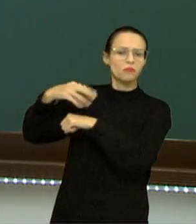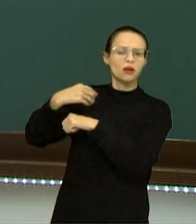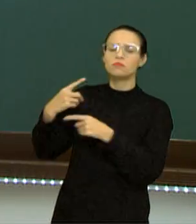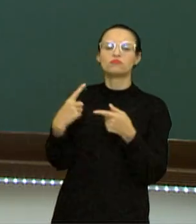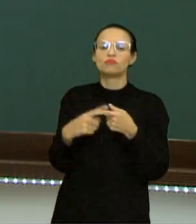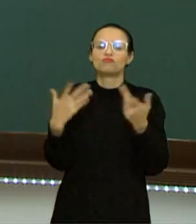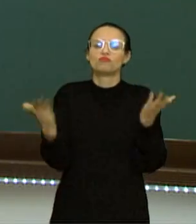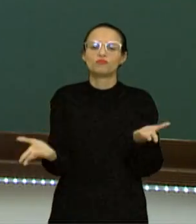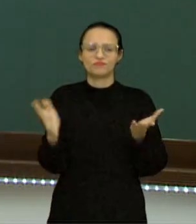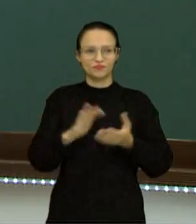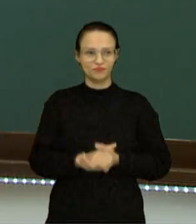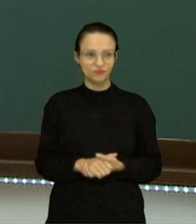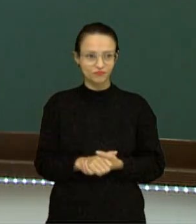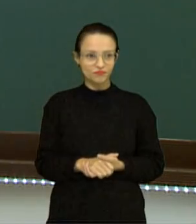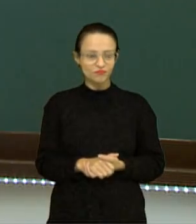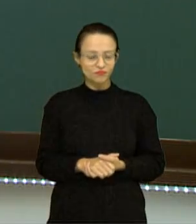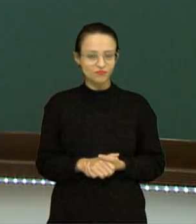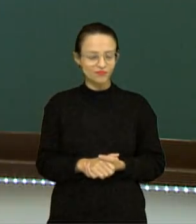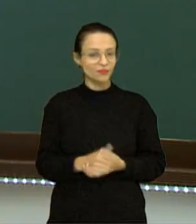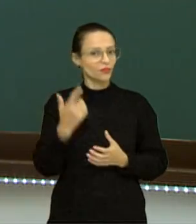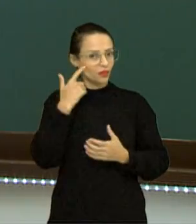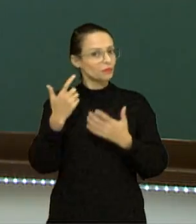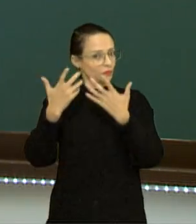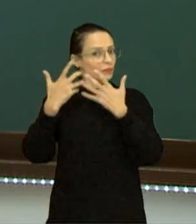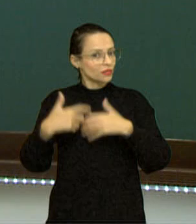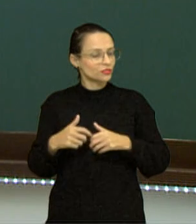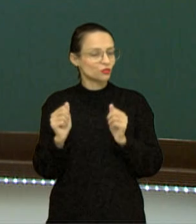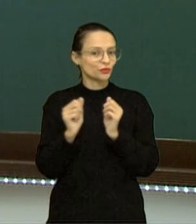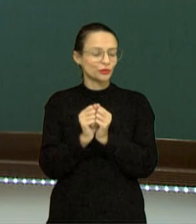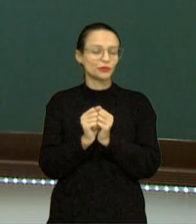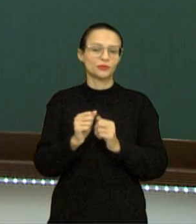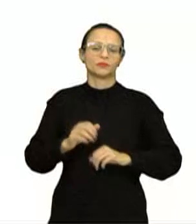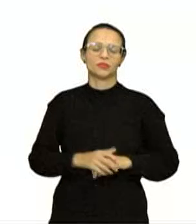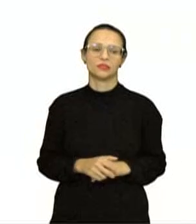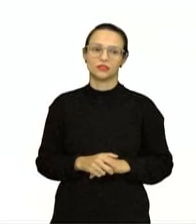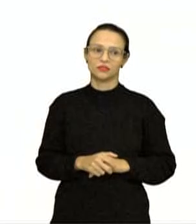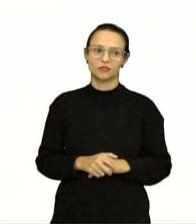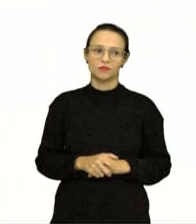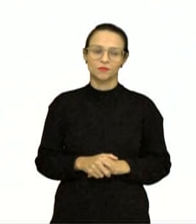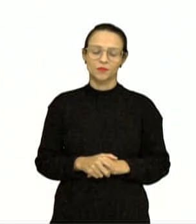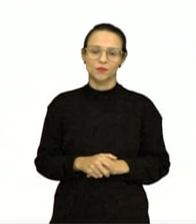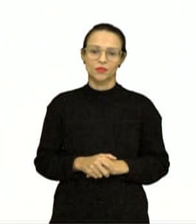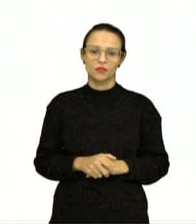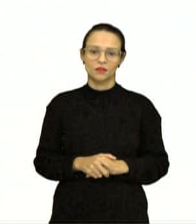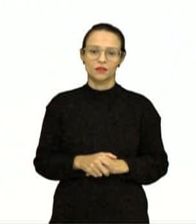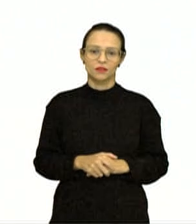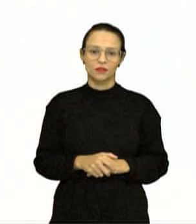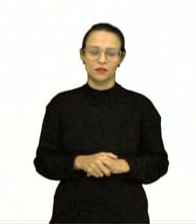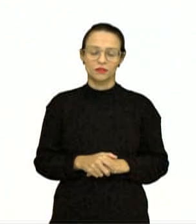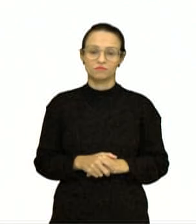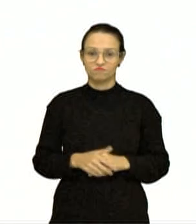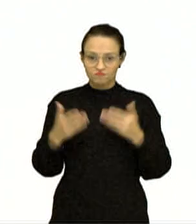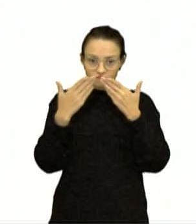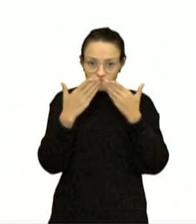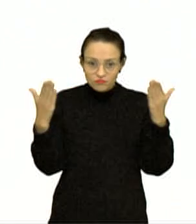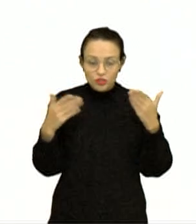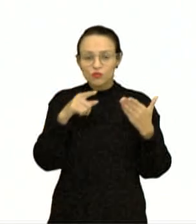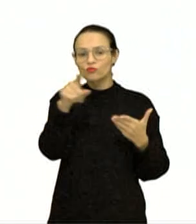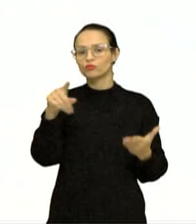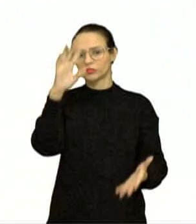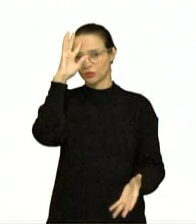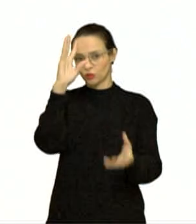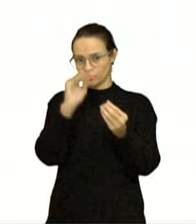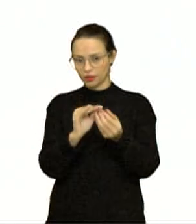comuns. Pensando juntos, sobre o mesmo trecho, diante do que você compreendeu